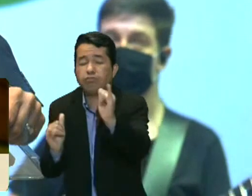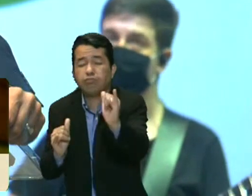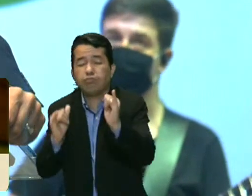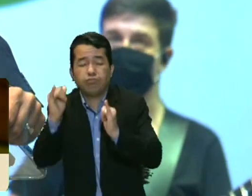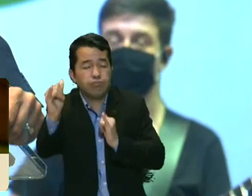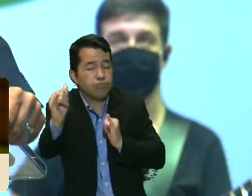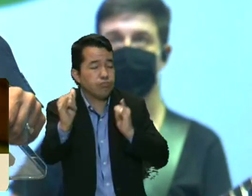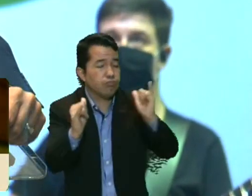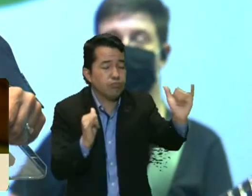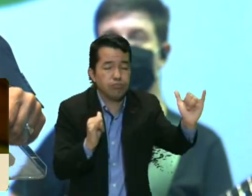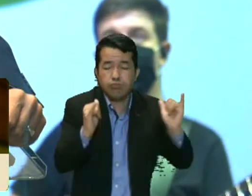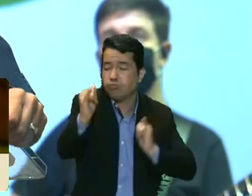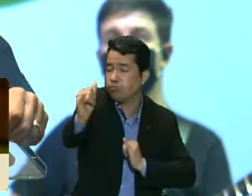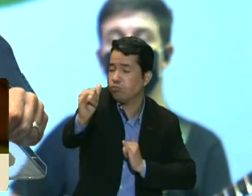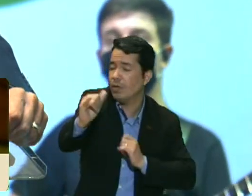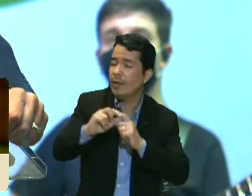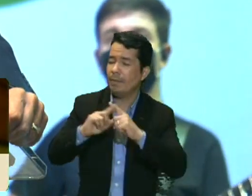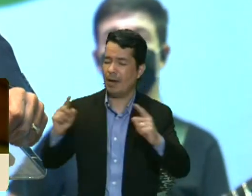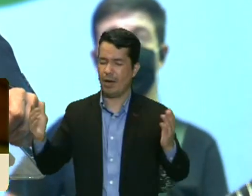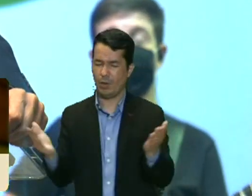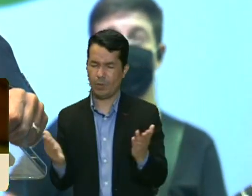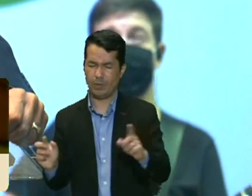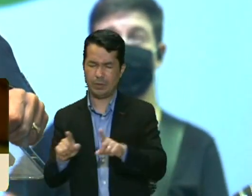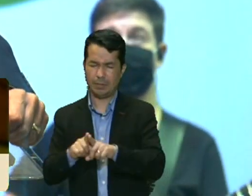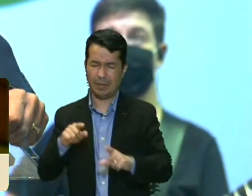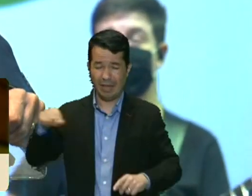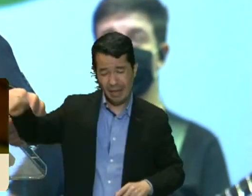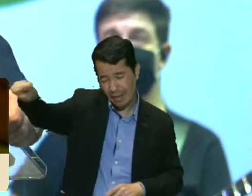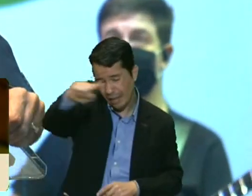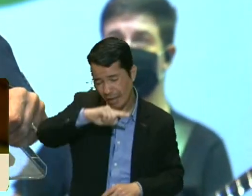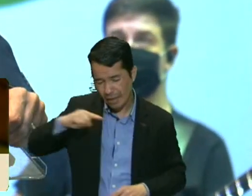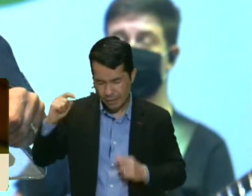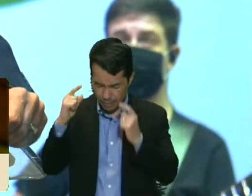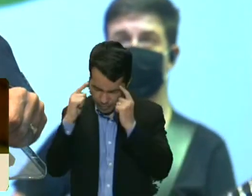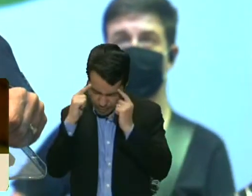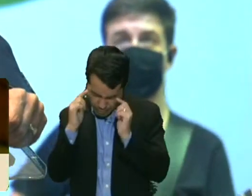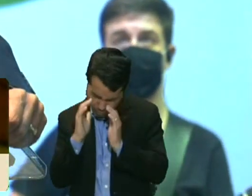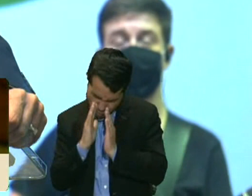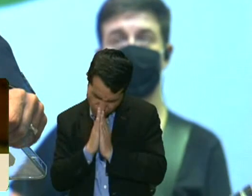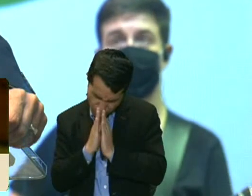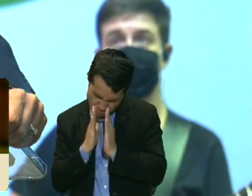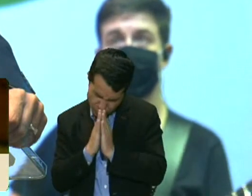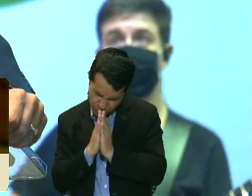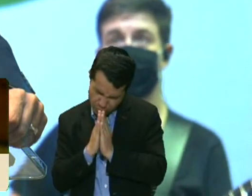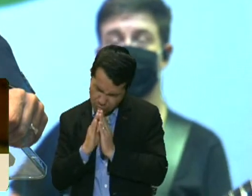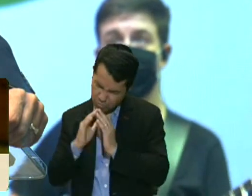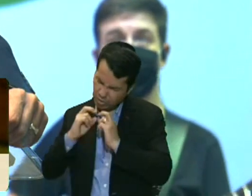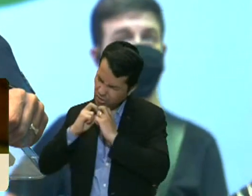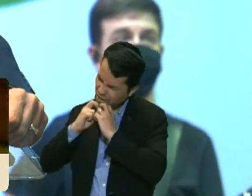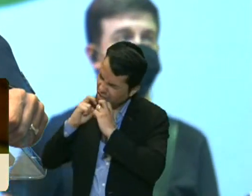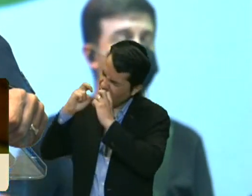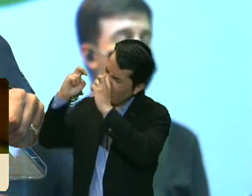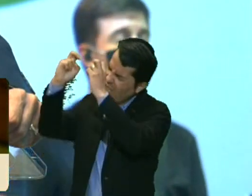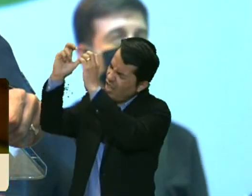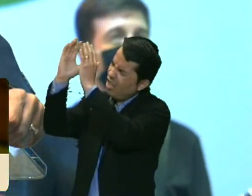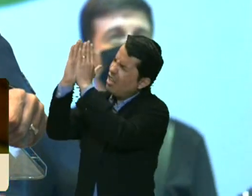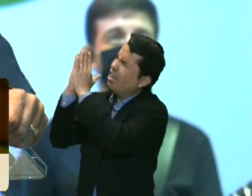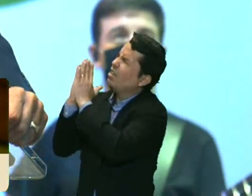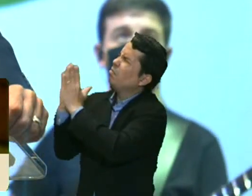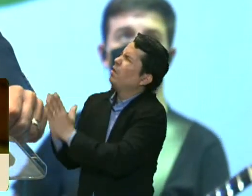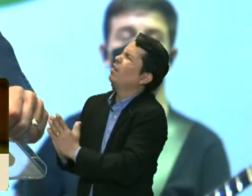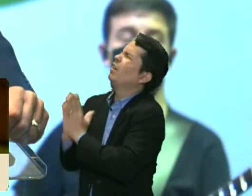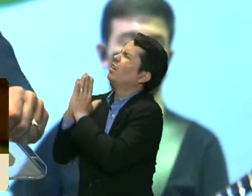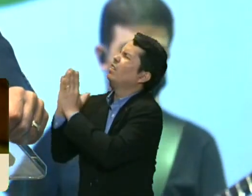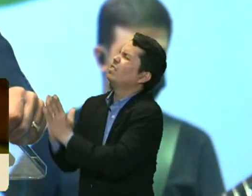Mas nessas expressões de orações e súplicas de gratidão a Ti, eu quero sim pedir algo